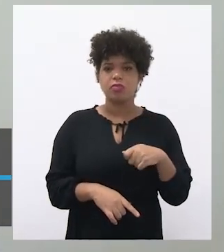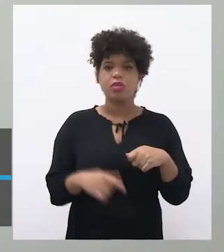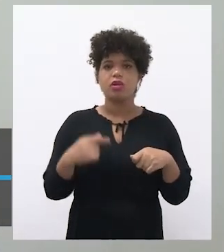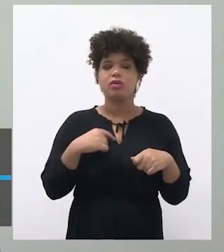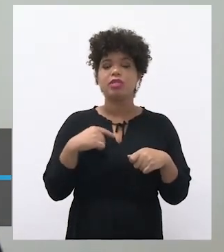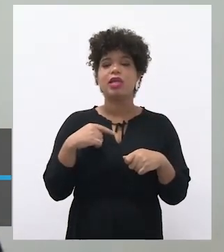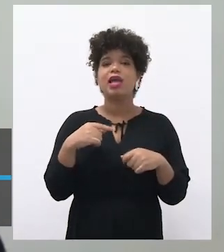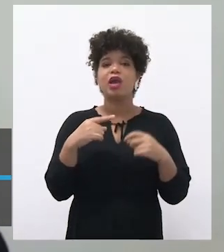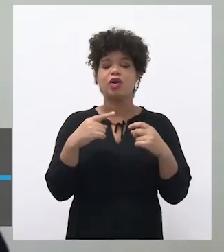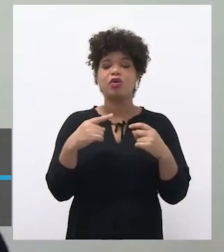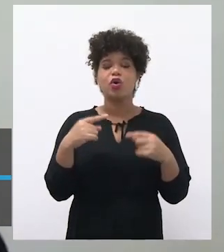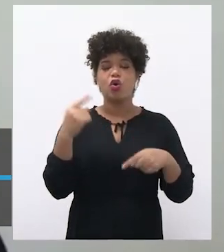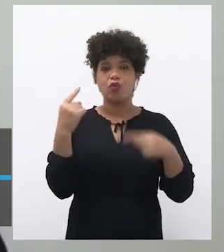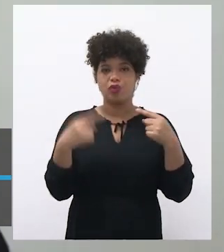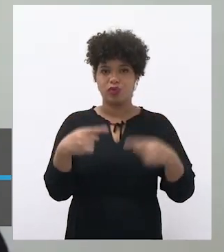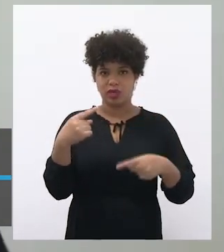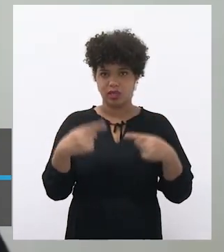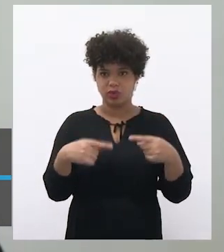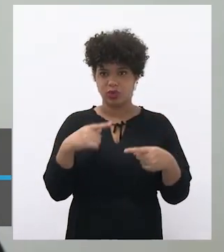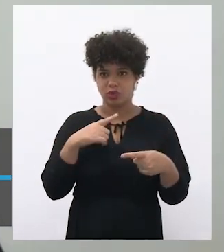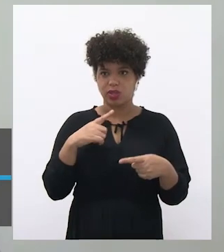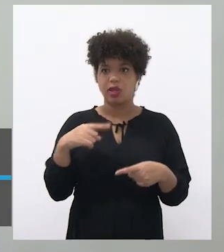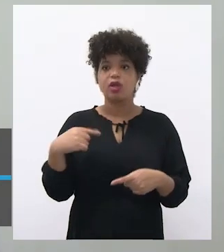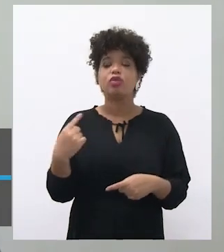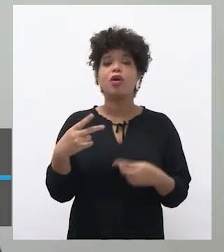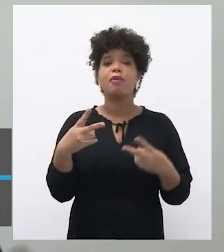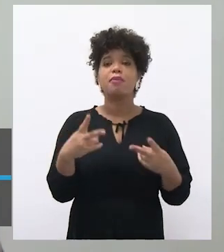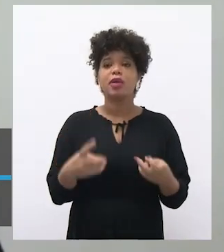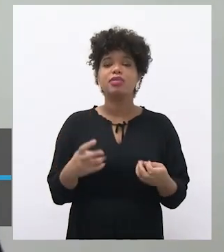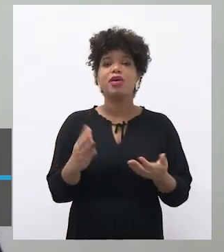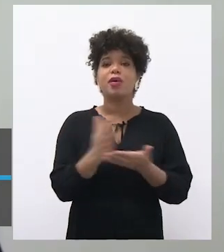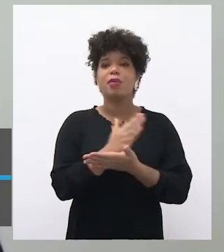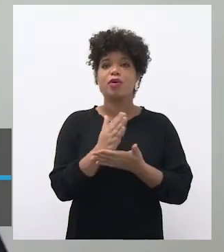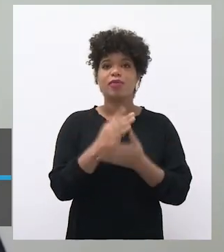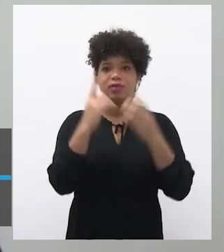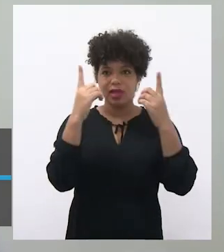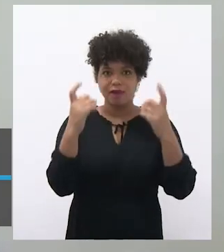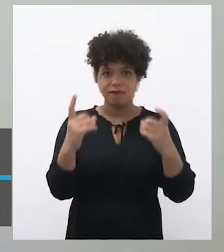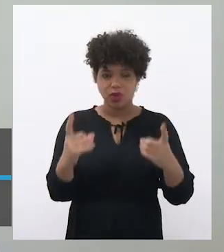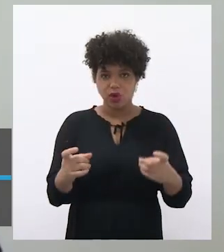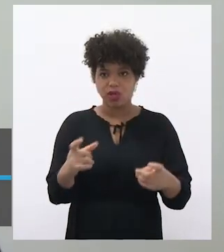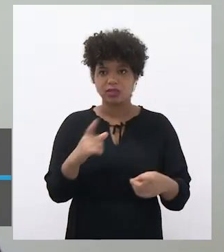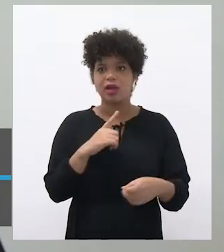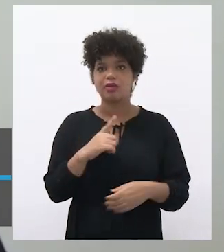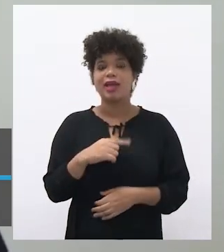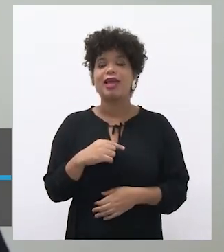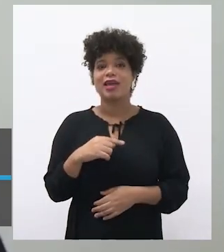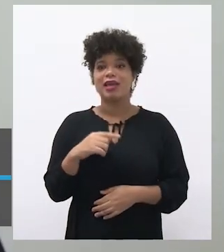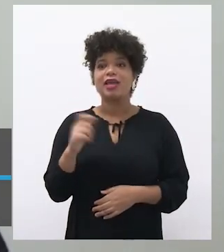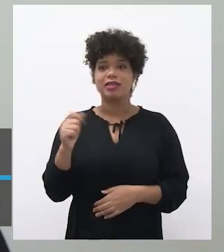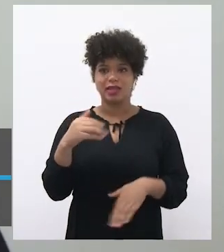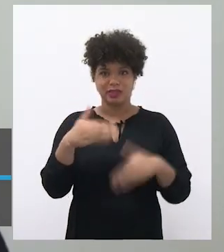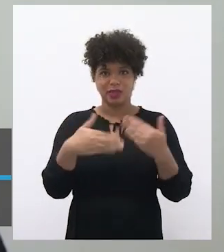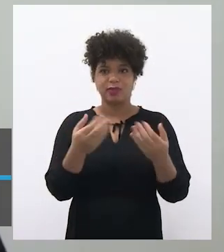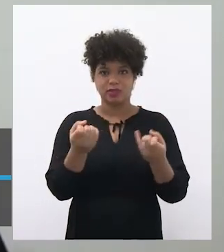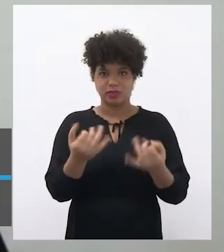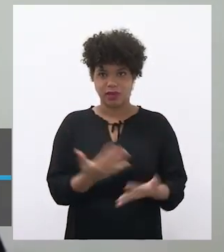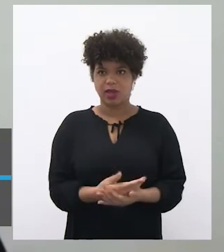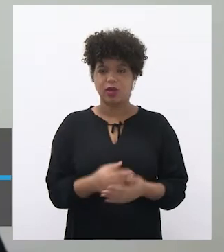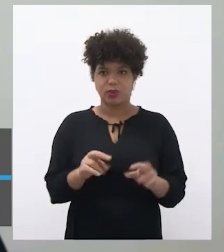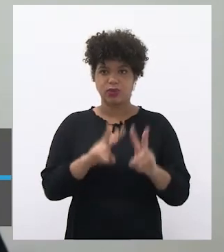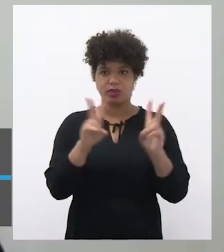família seja um espaço de colaboração, de solidariedade existente entre seus membros, e é isso que é a família, né?